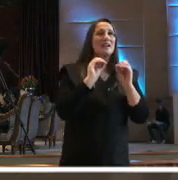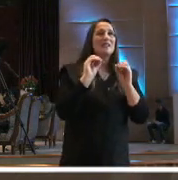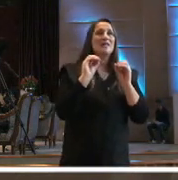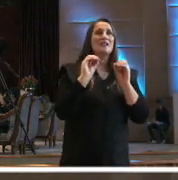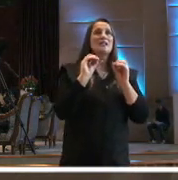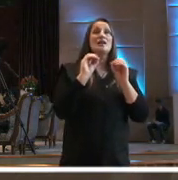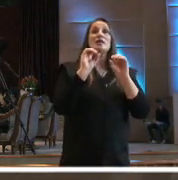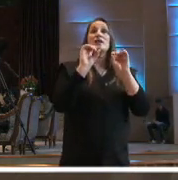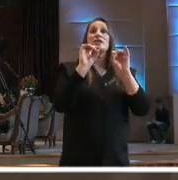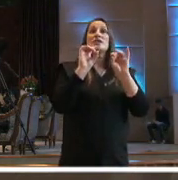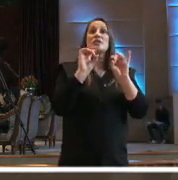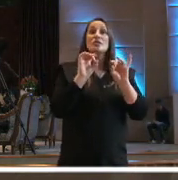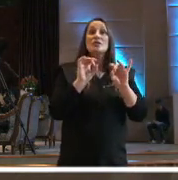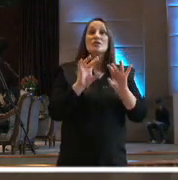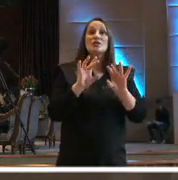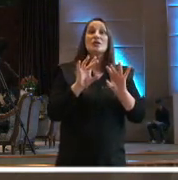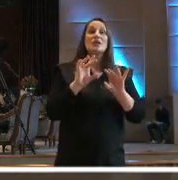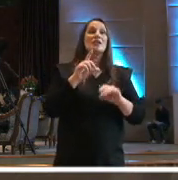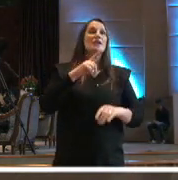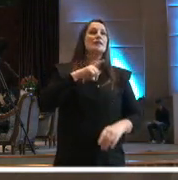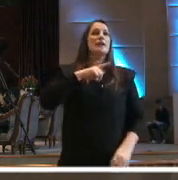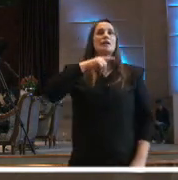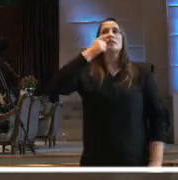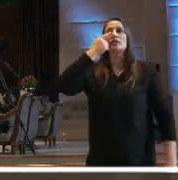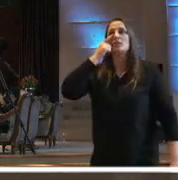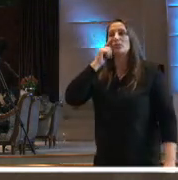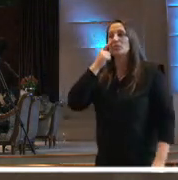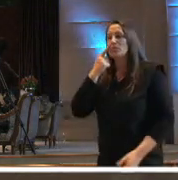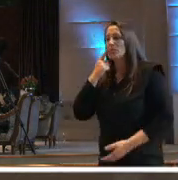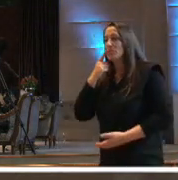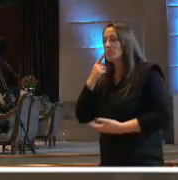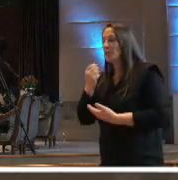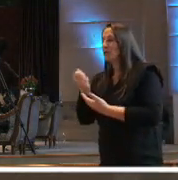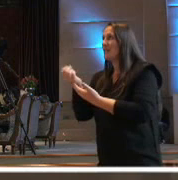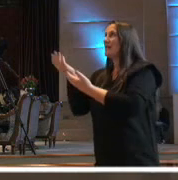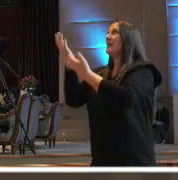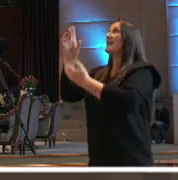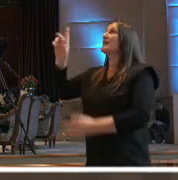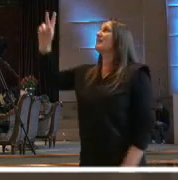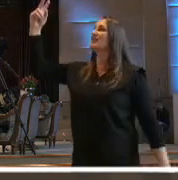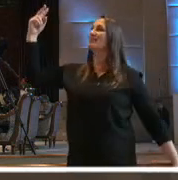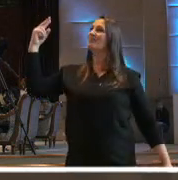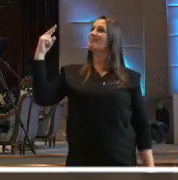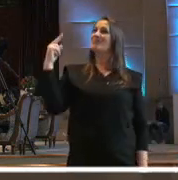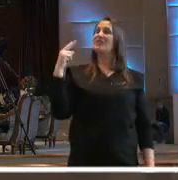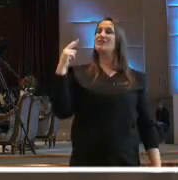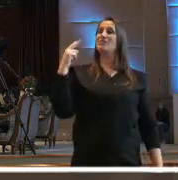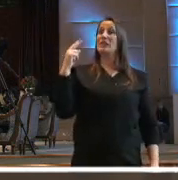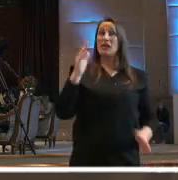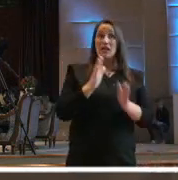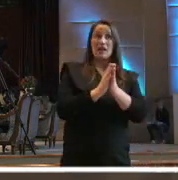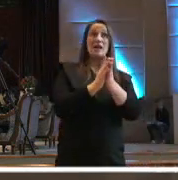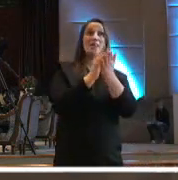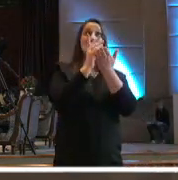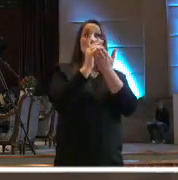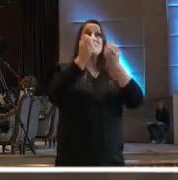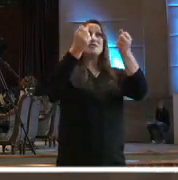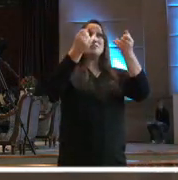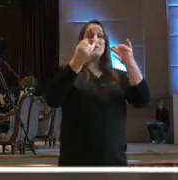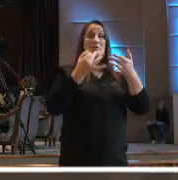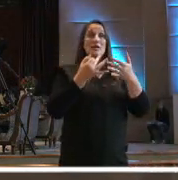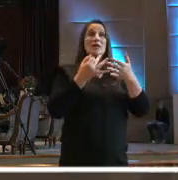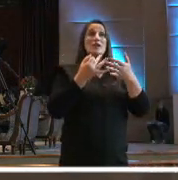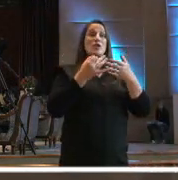alma que se derrama. E a Bíblia diz que ao coração quebrantado e contrito,